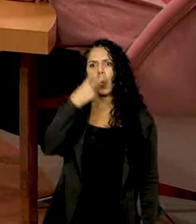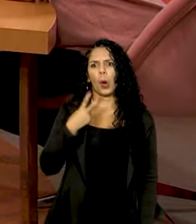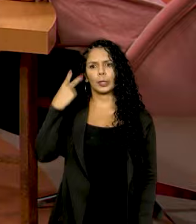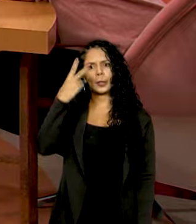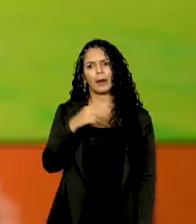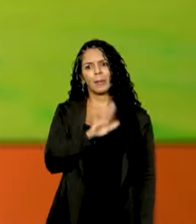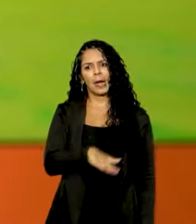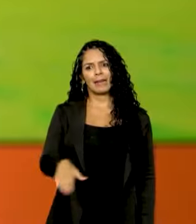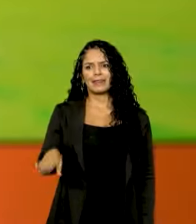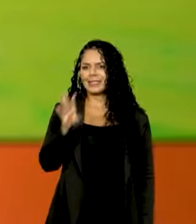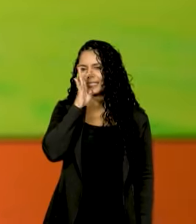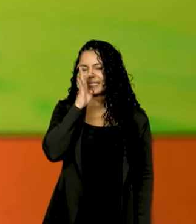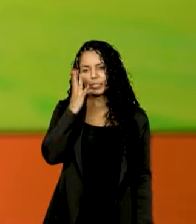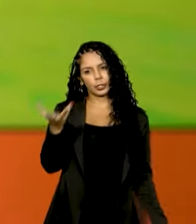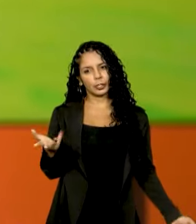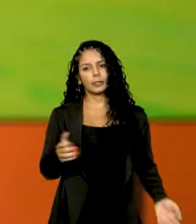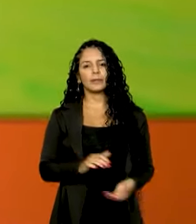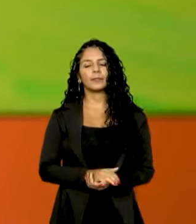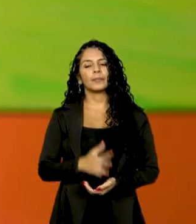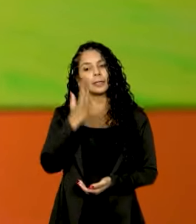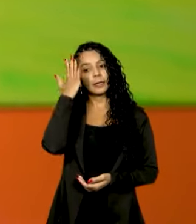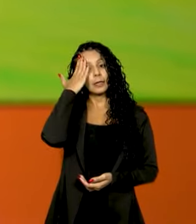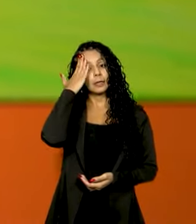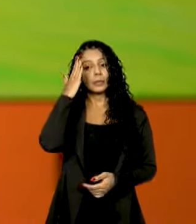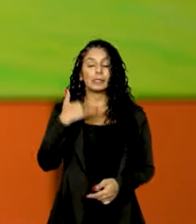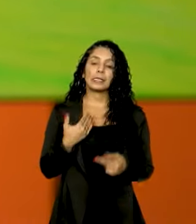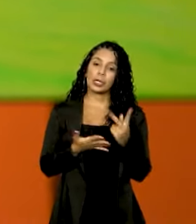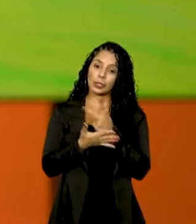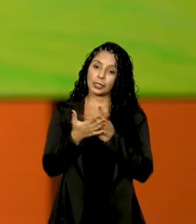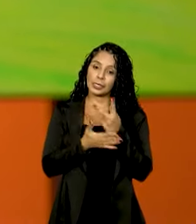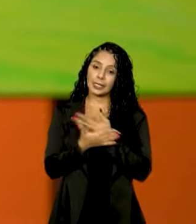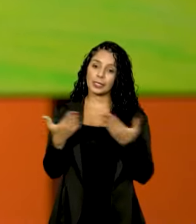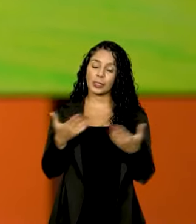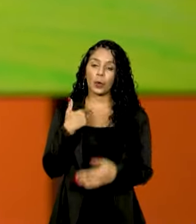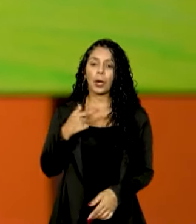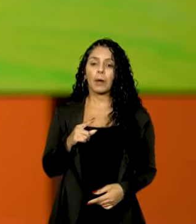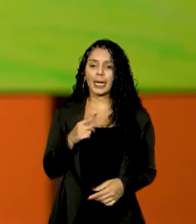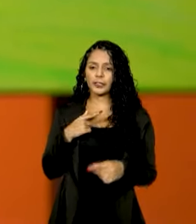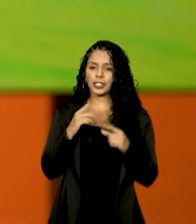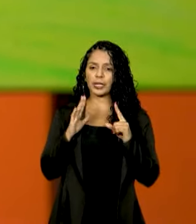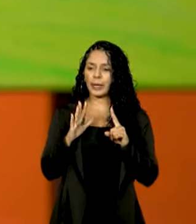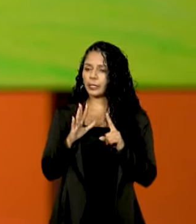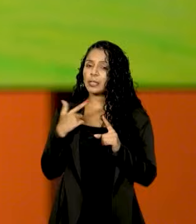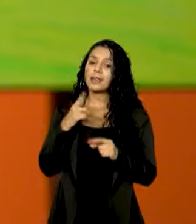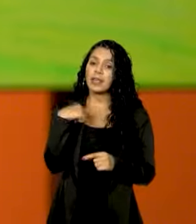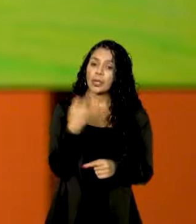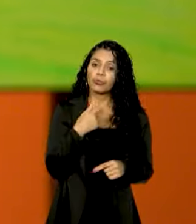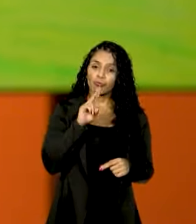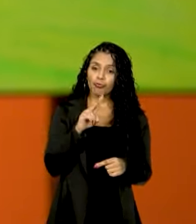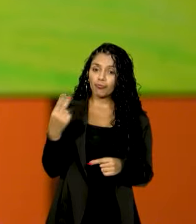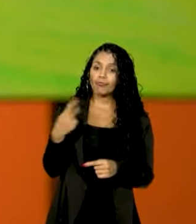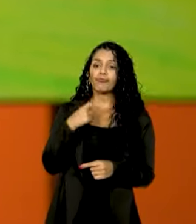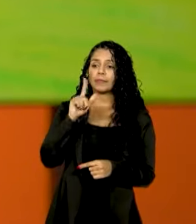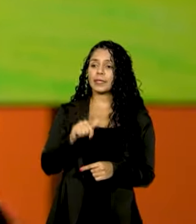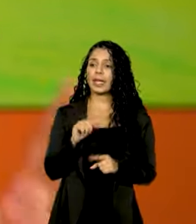criança assistir. Eu sei que esses desenhos atuais, Divertidamente 2, que é incrível, mas